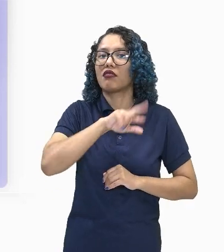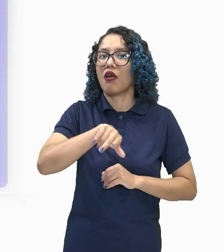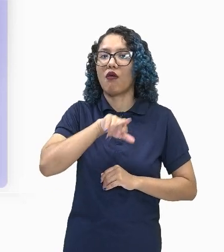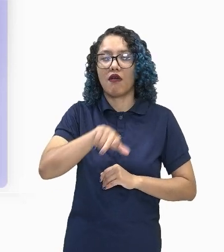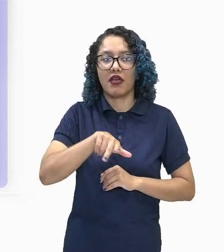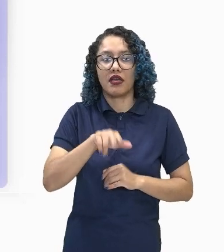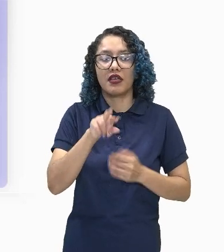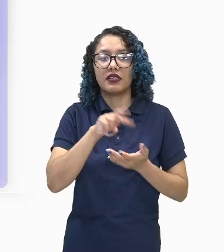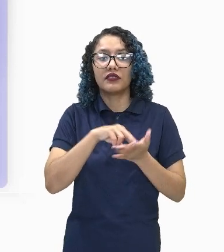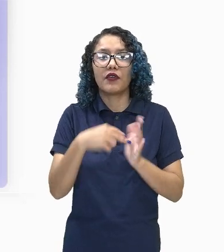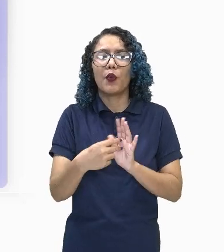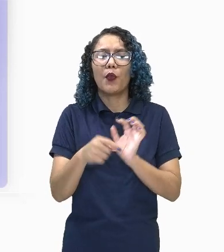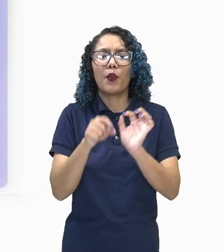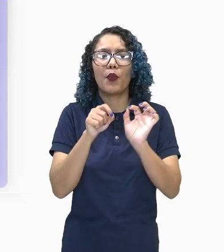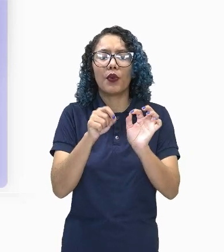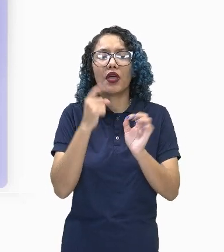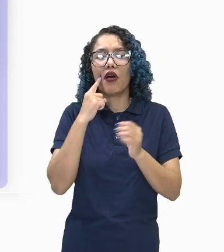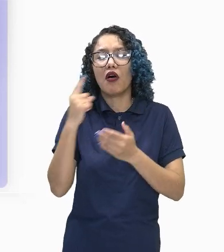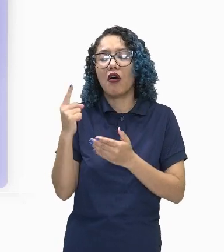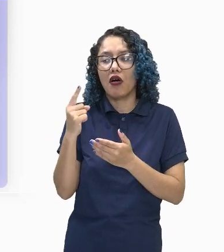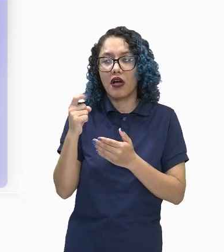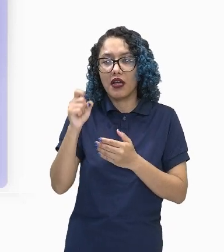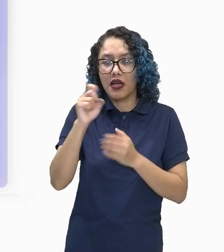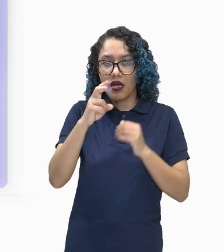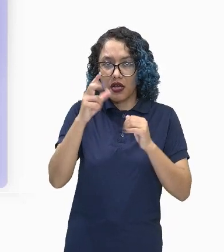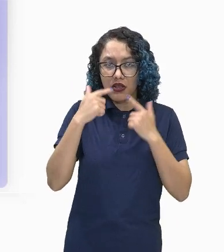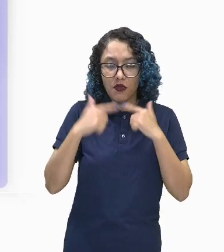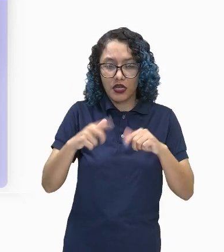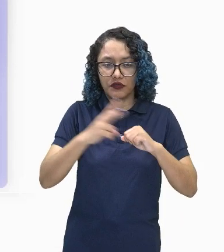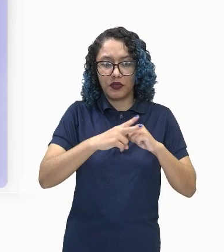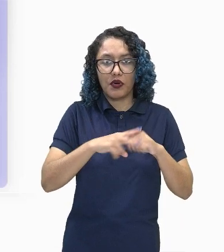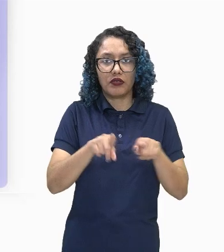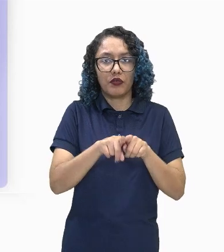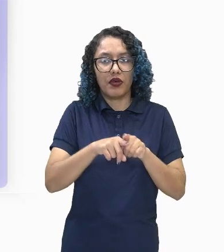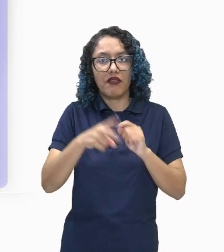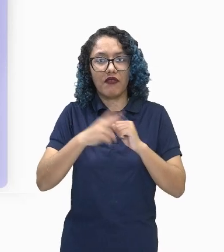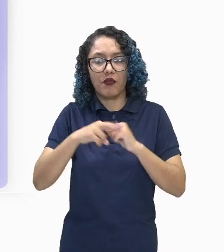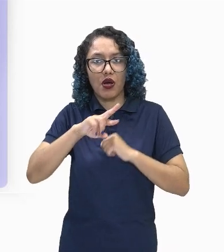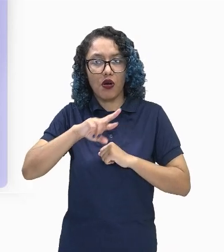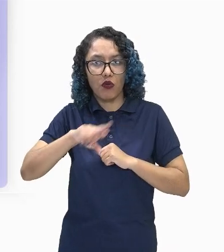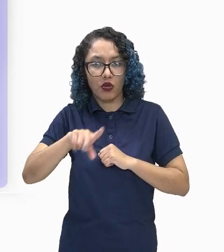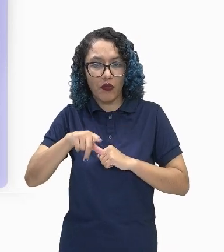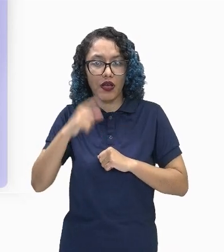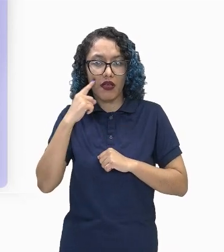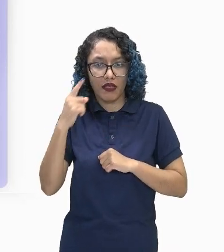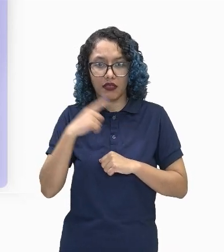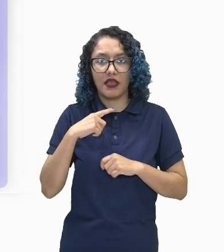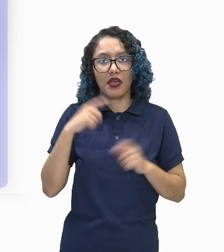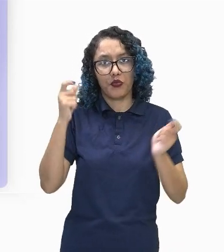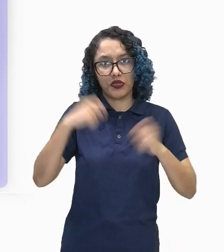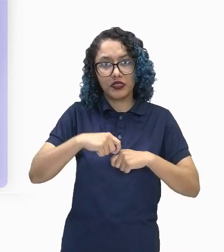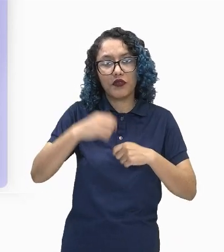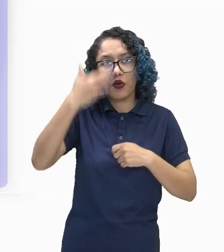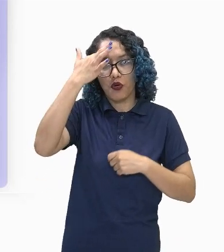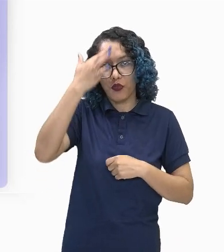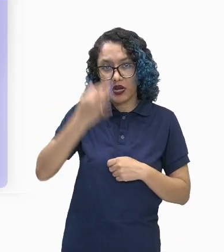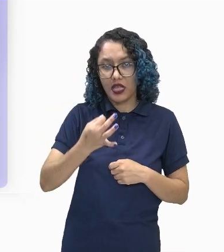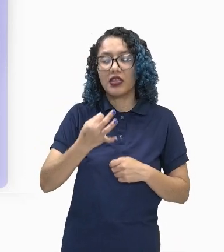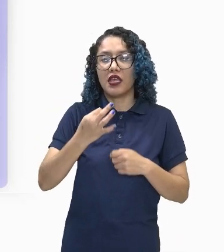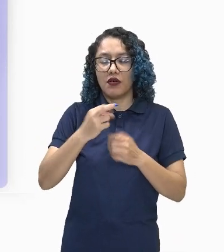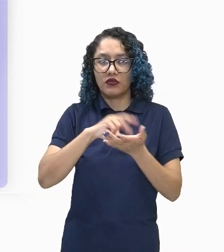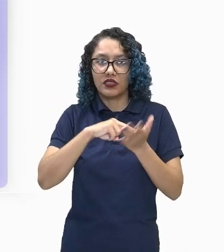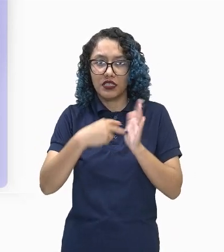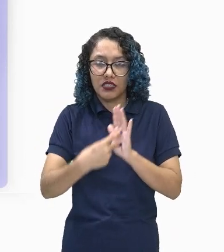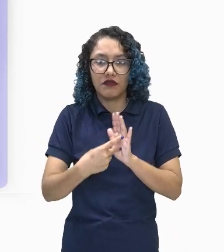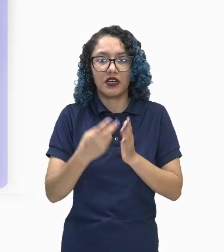a linguagem verbal e não verbal, que eu posso compreender melhor a situação do cartaz, a comunicação,